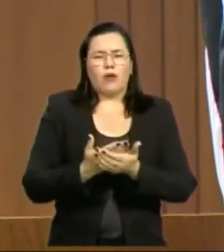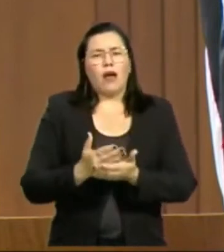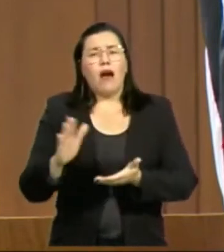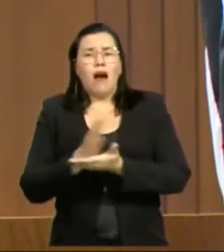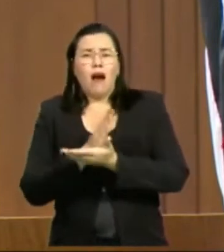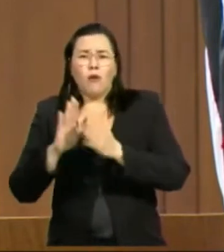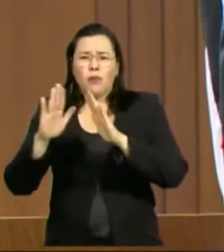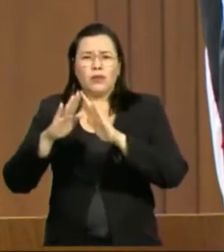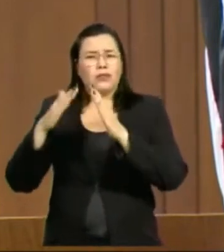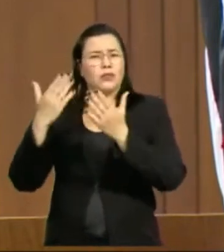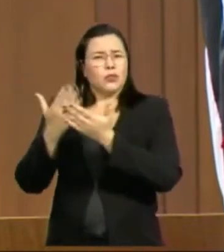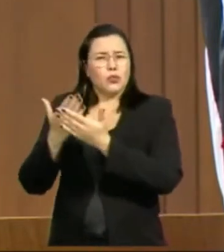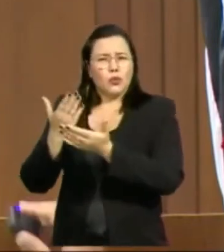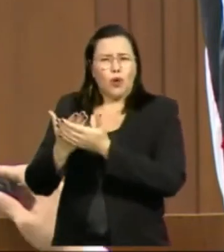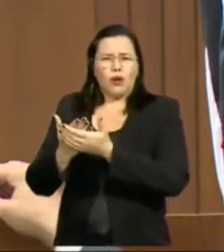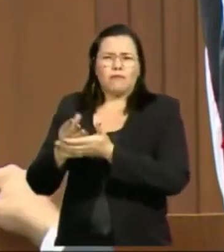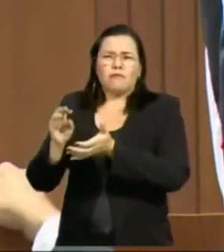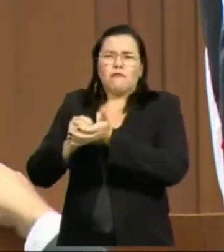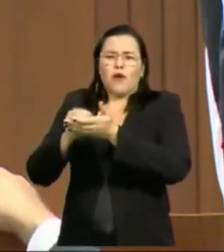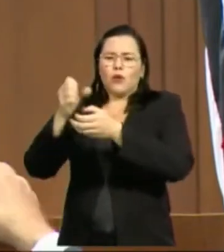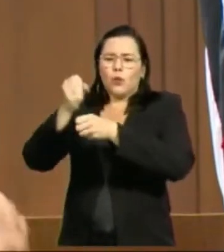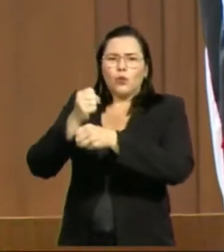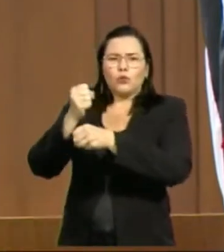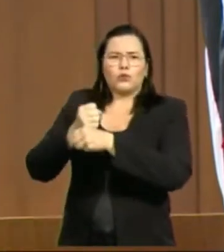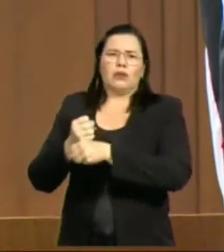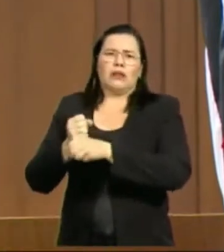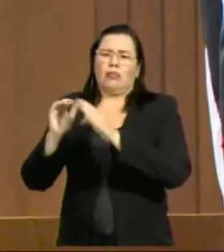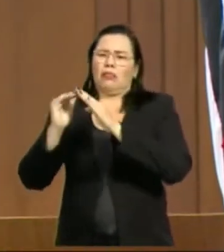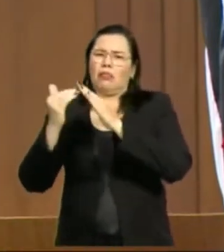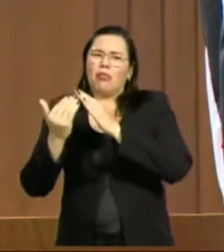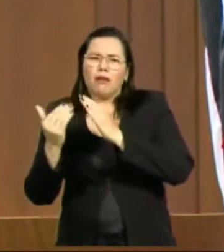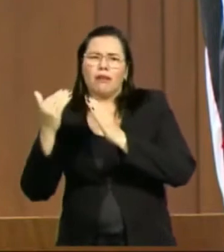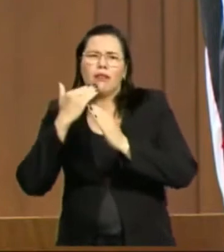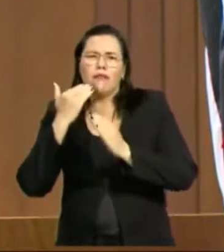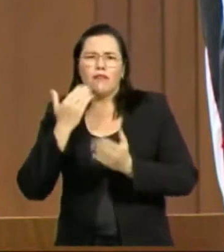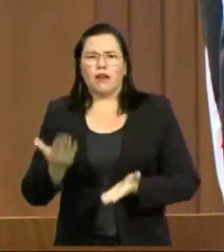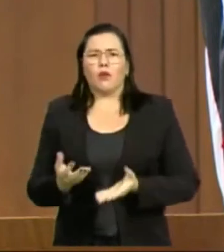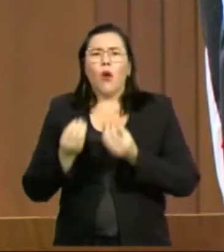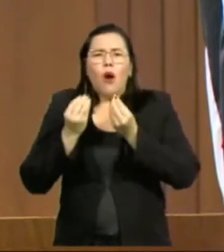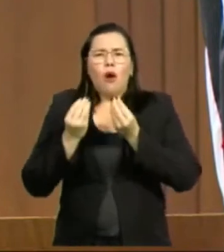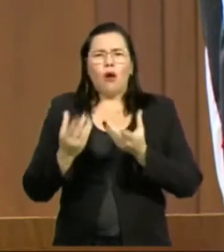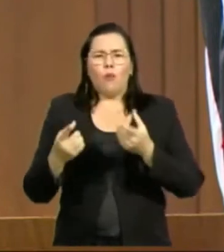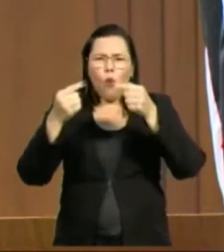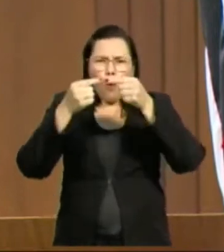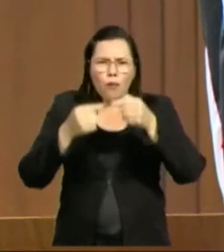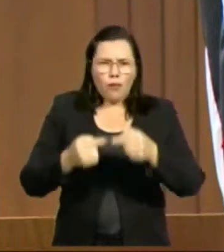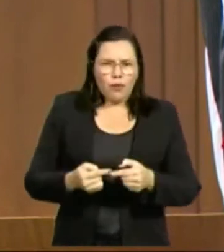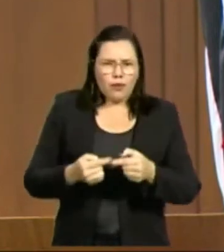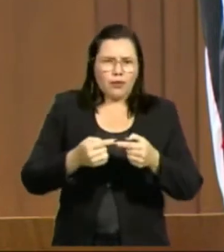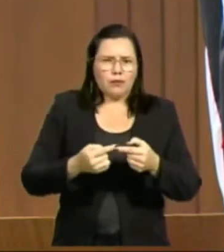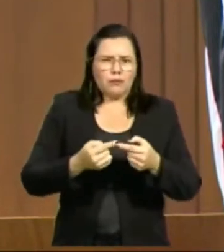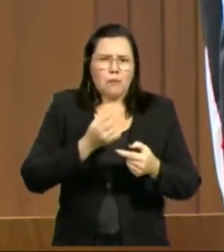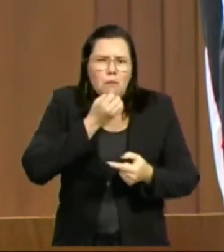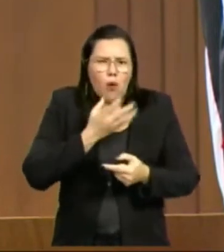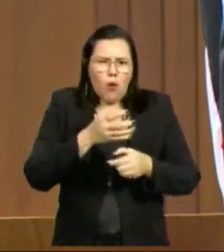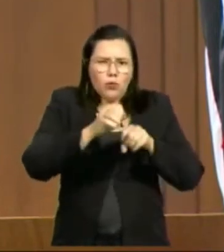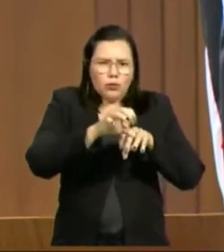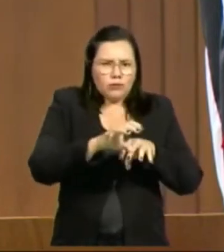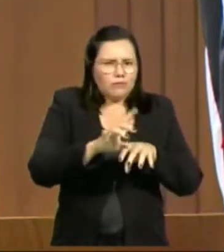as crianças estudarem. Não tem a menor condição de ter um bom ensino. E outras escolas lá